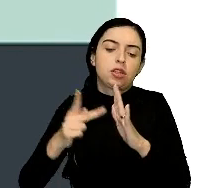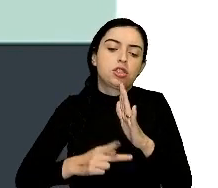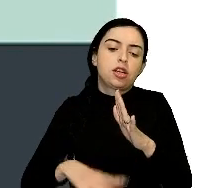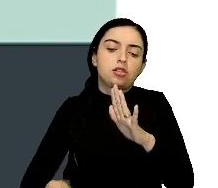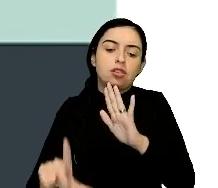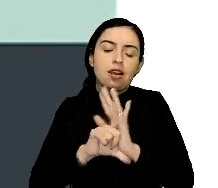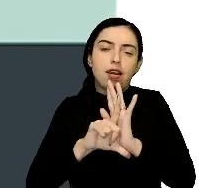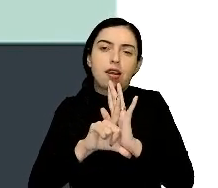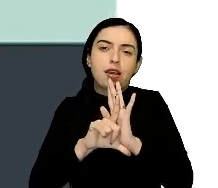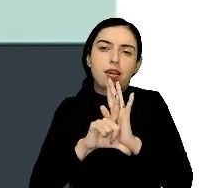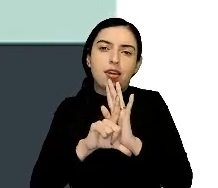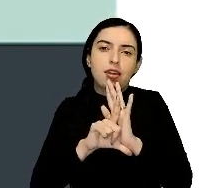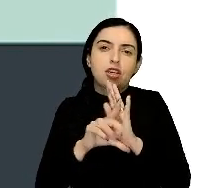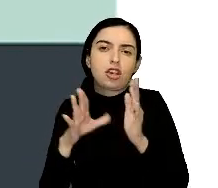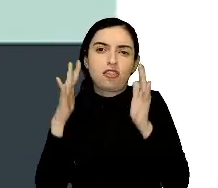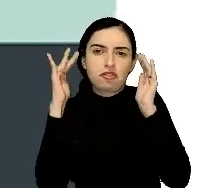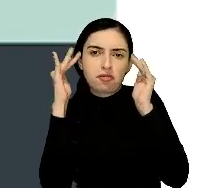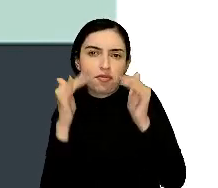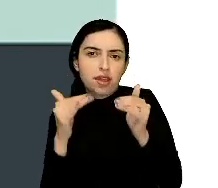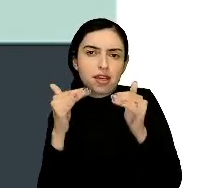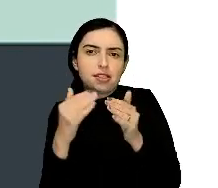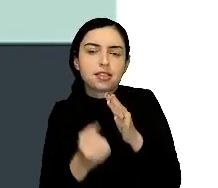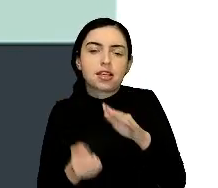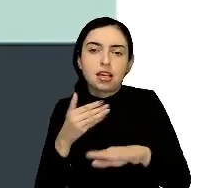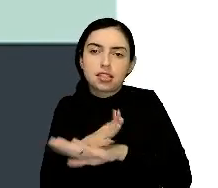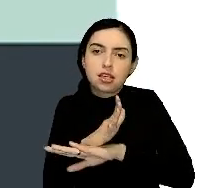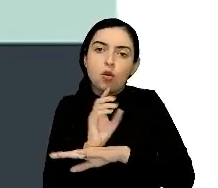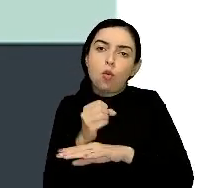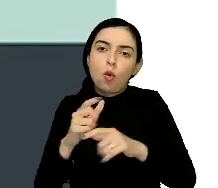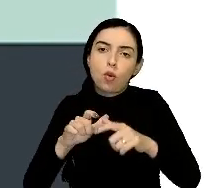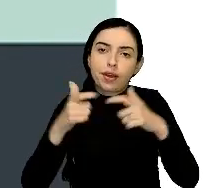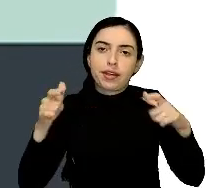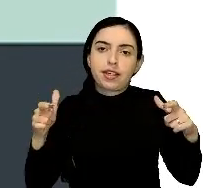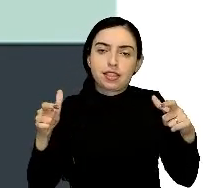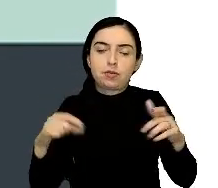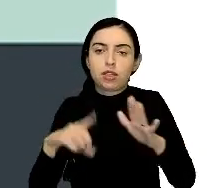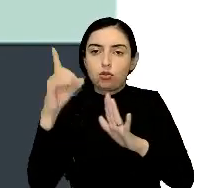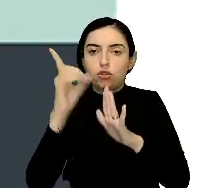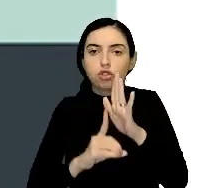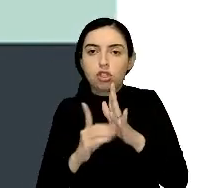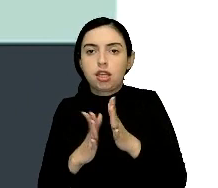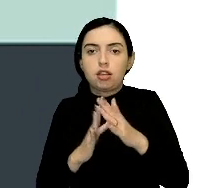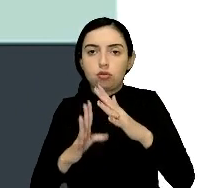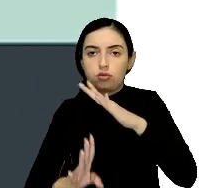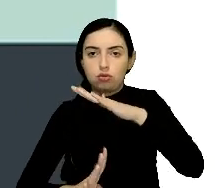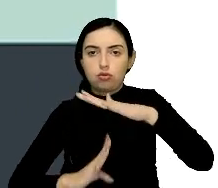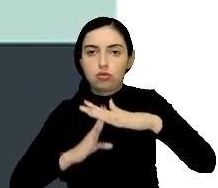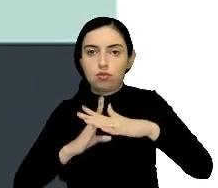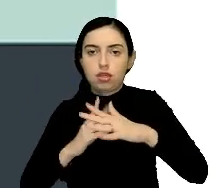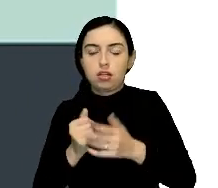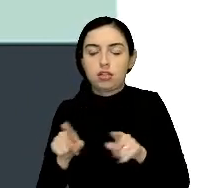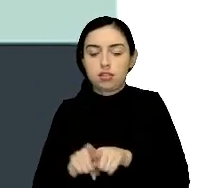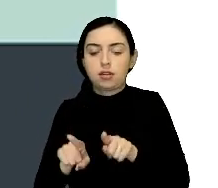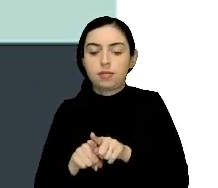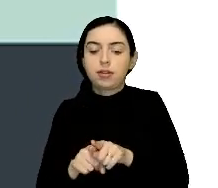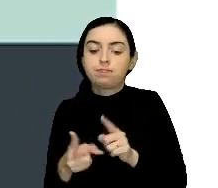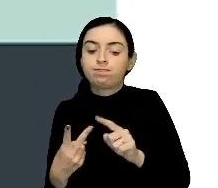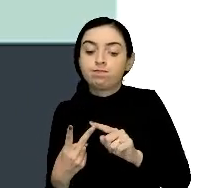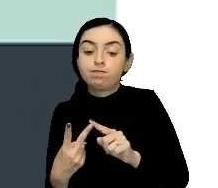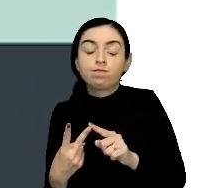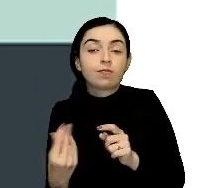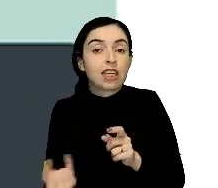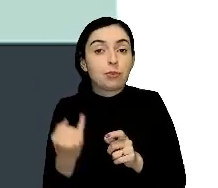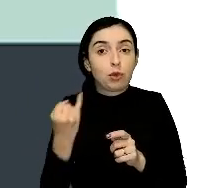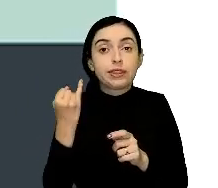que visualizasse a aprovação ou ampliação de direitos dos migrantes. Outra coisa relevante nesse